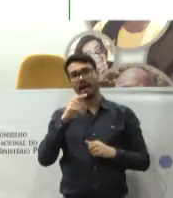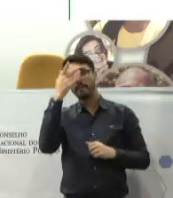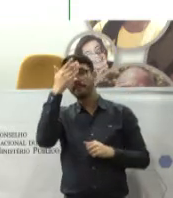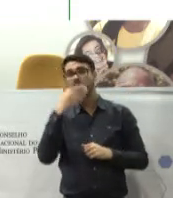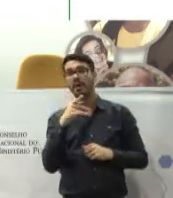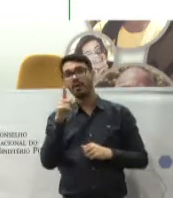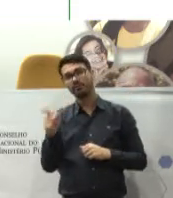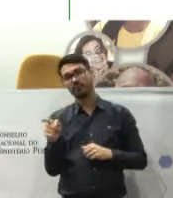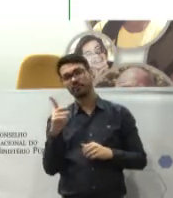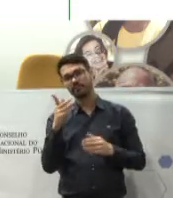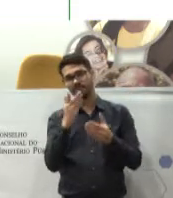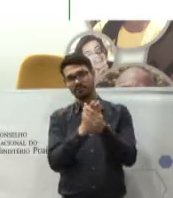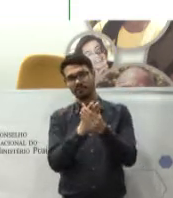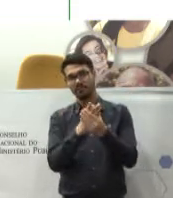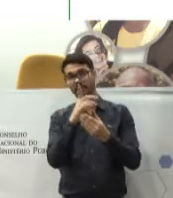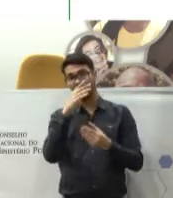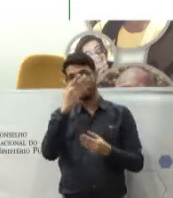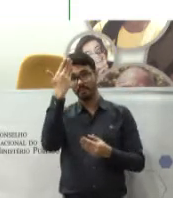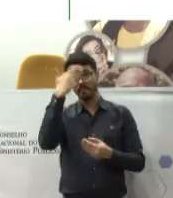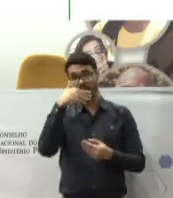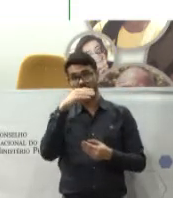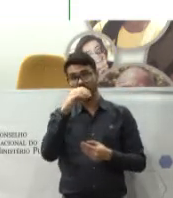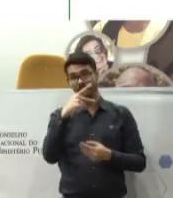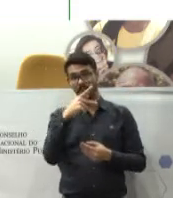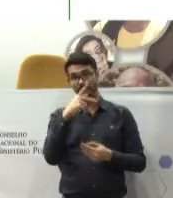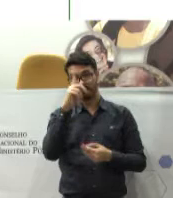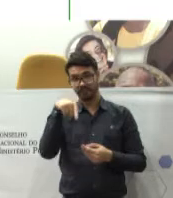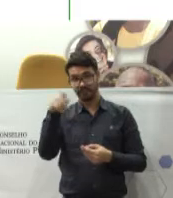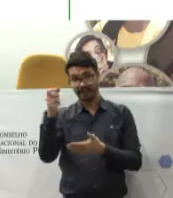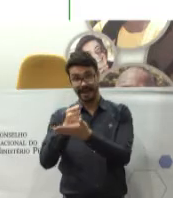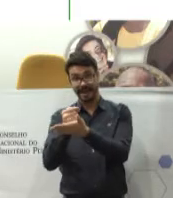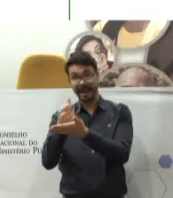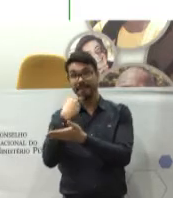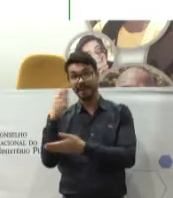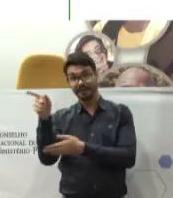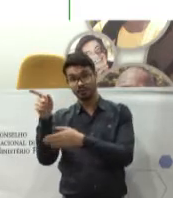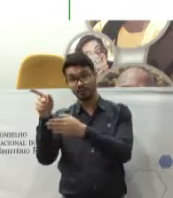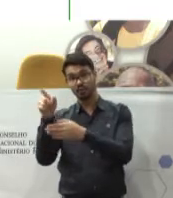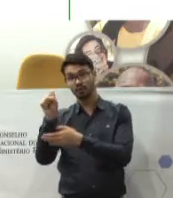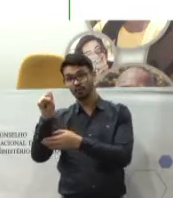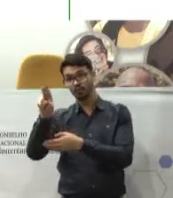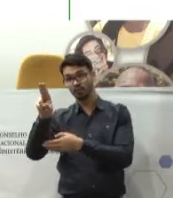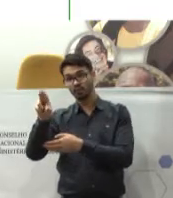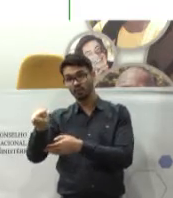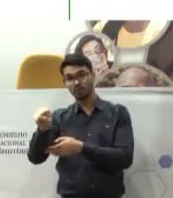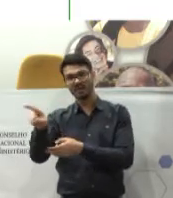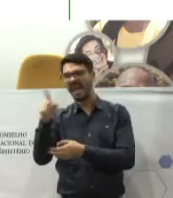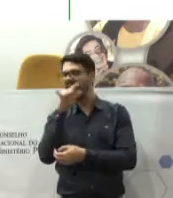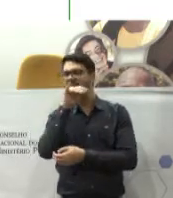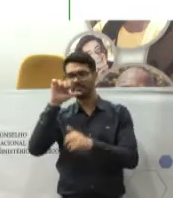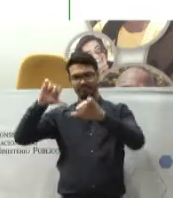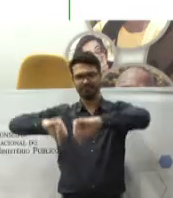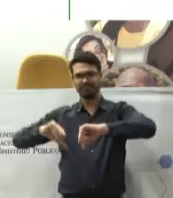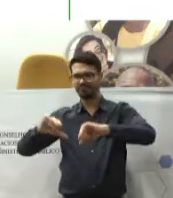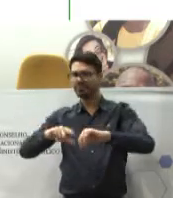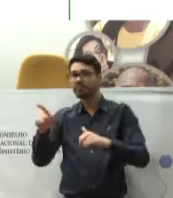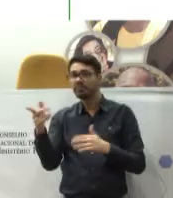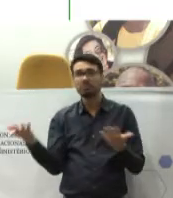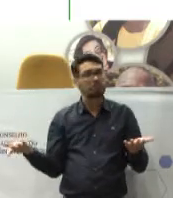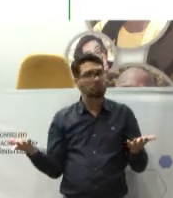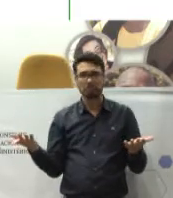alega. Prova que aquele medicamento oferecido pelo SUS é imprestável e